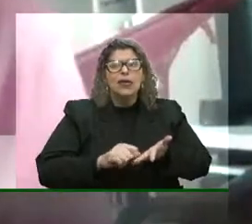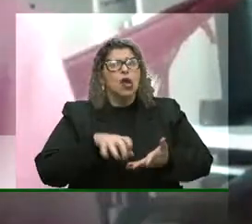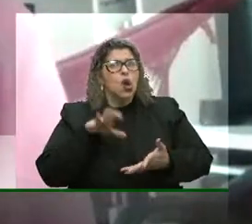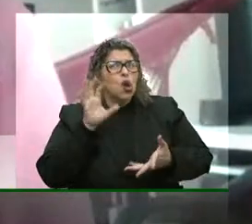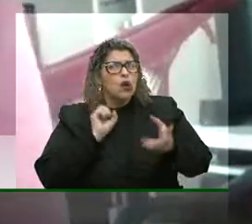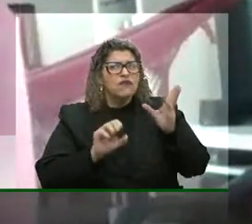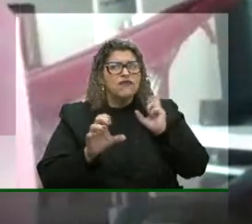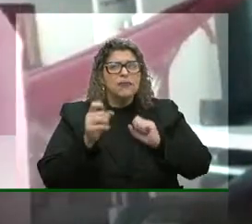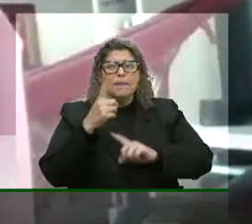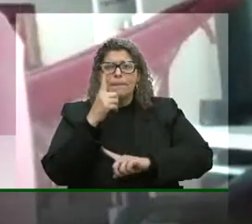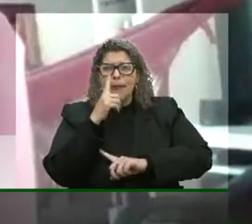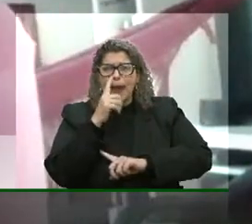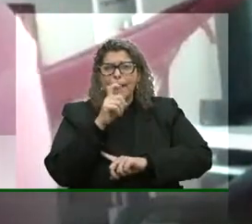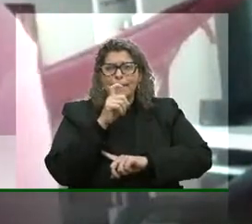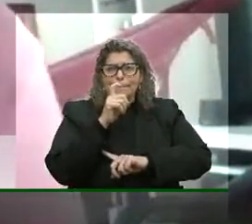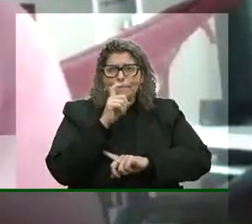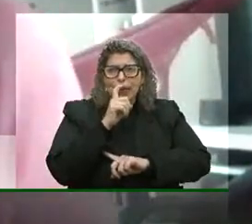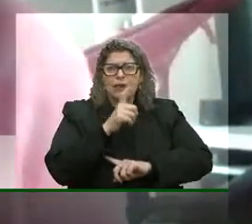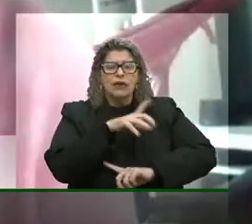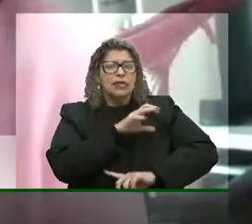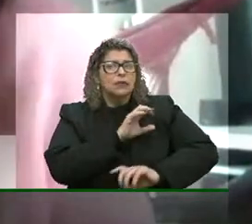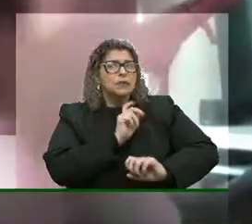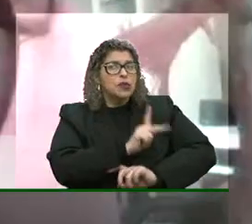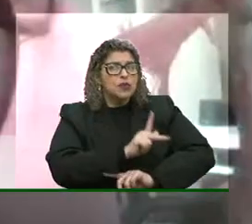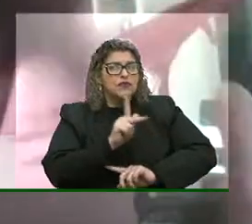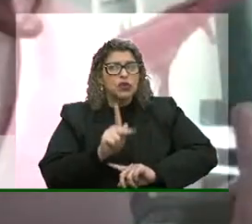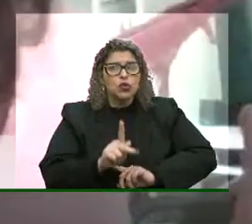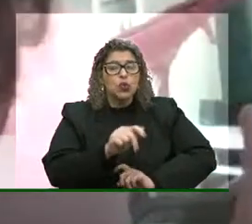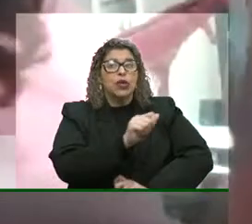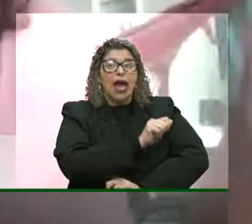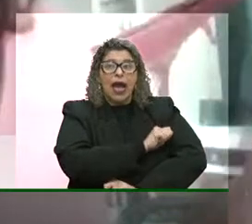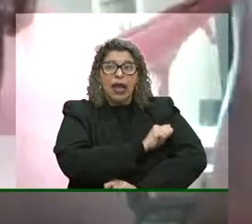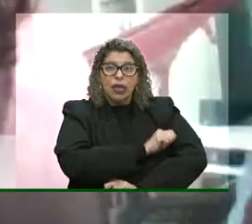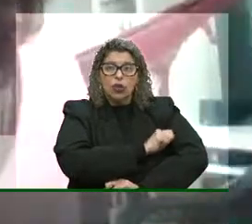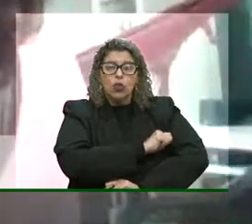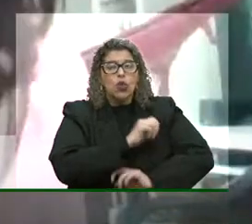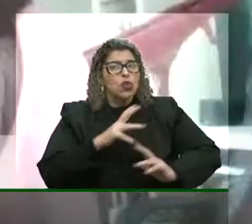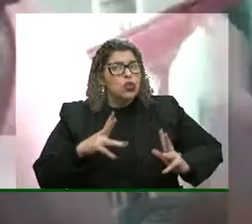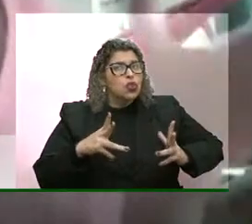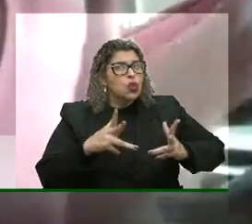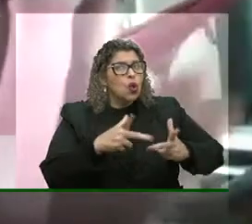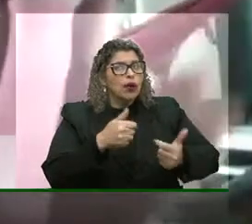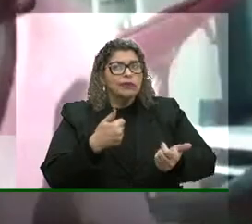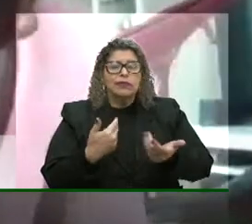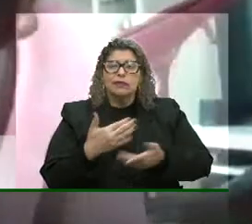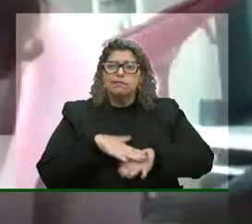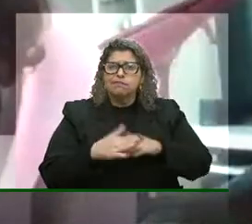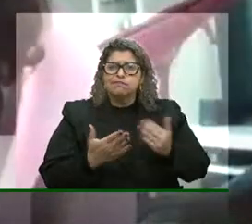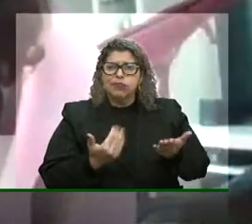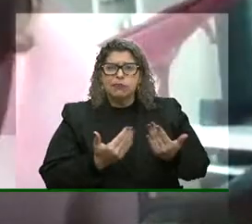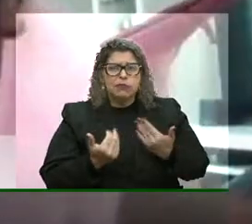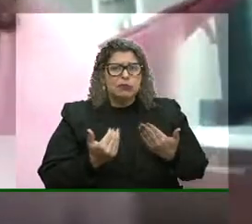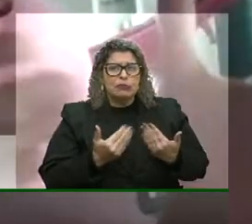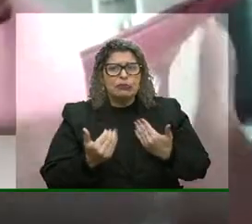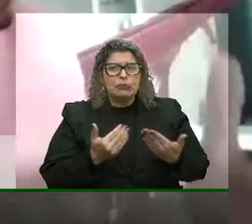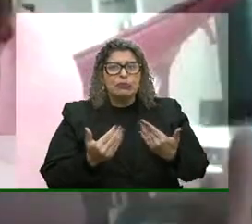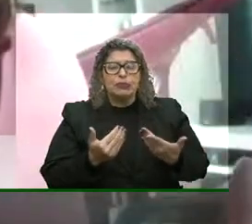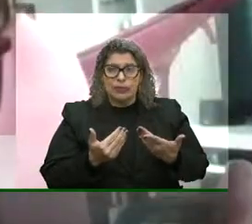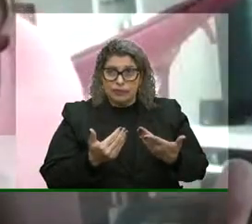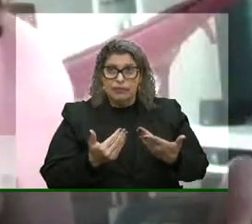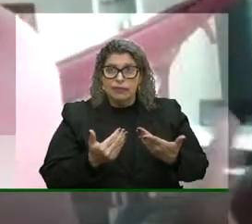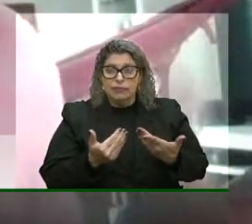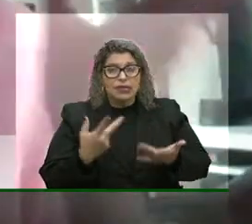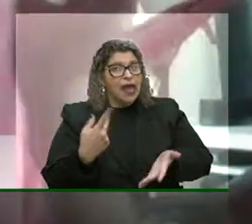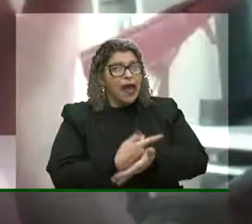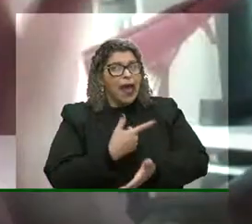mães, professores e os estudantes. É muito importante fazerem diálogo. Volto para a tecla do diálogo. Se erra, muito